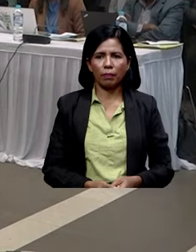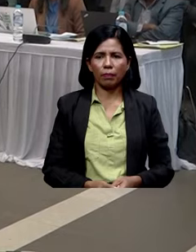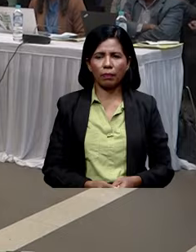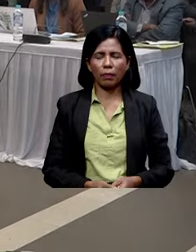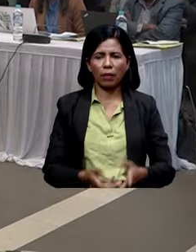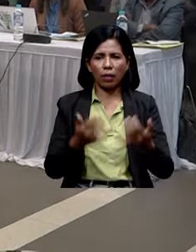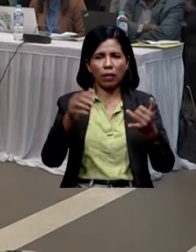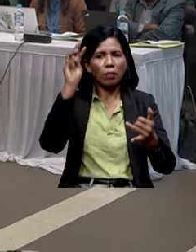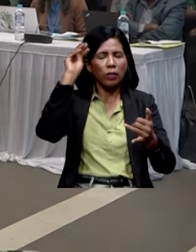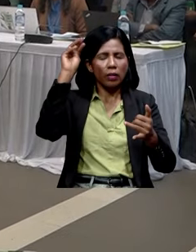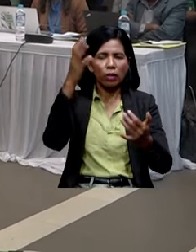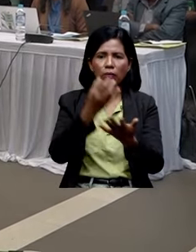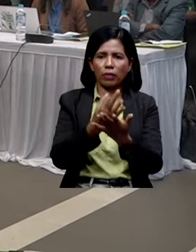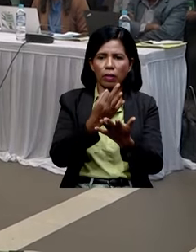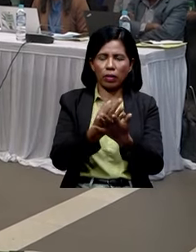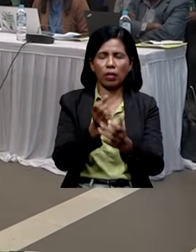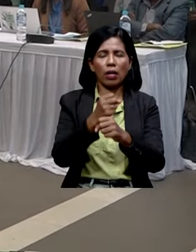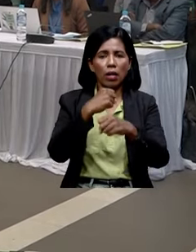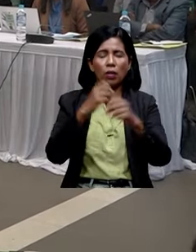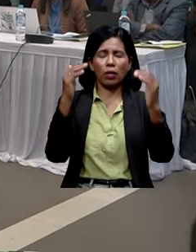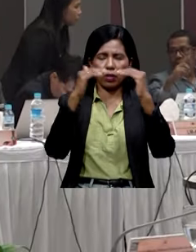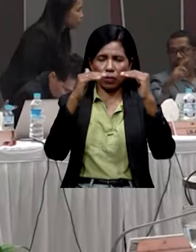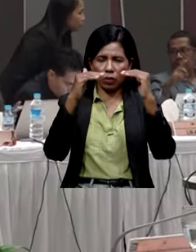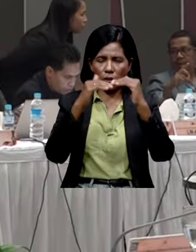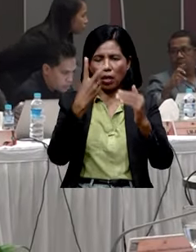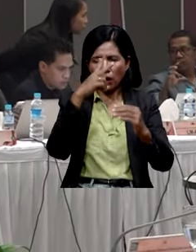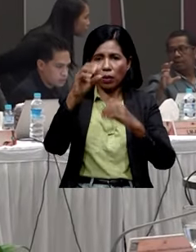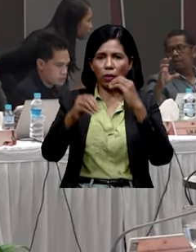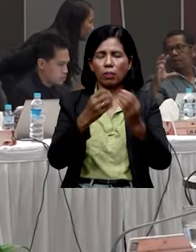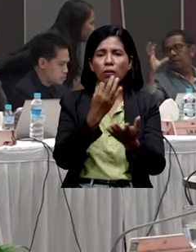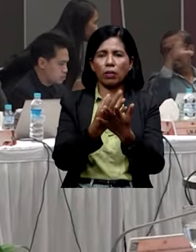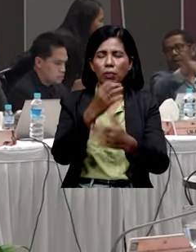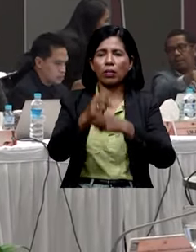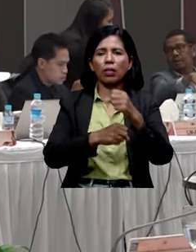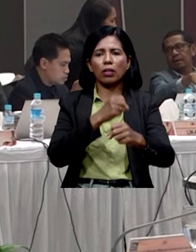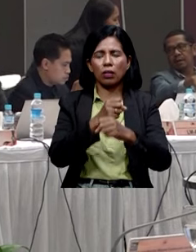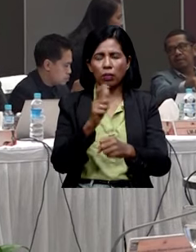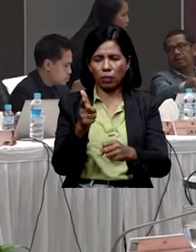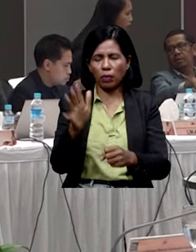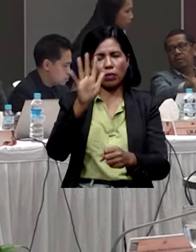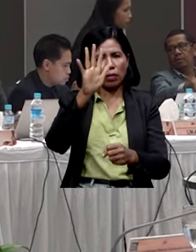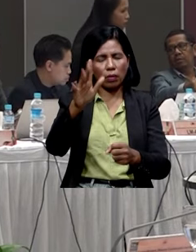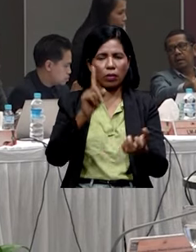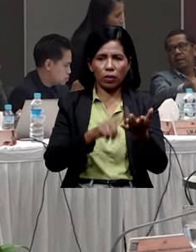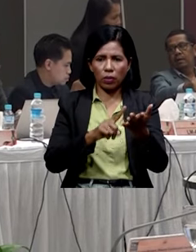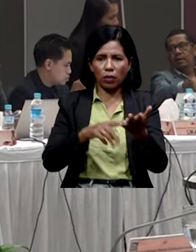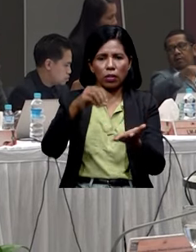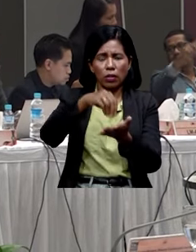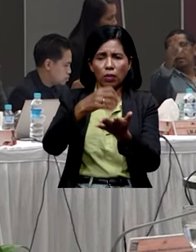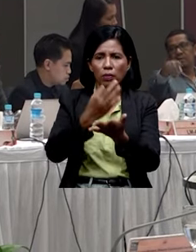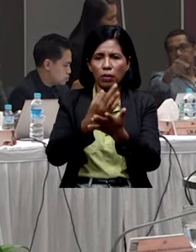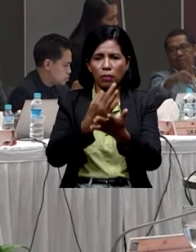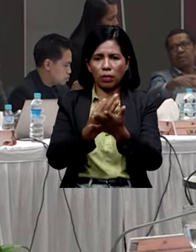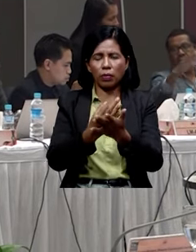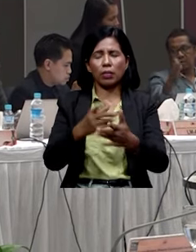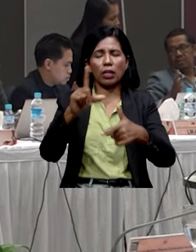Da Daune, Ministério de Finanças, realiza a reunião comitê revisão orçamento Tina Rua Ronaldson Lima, onde discute a alocação orçamento para